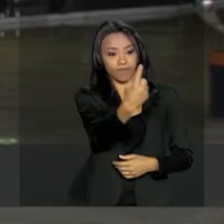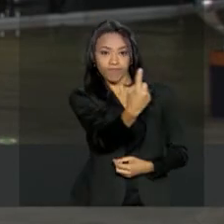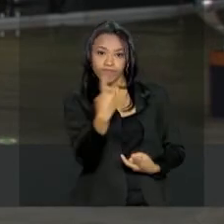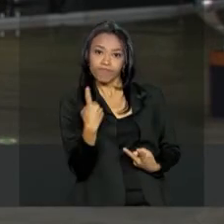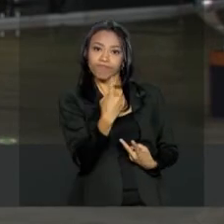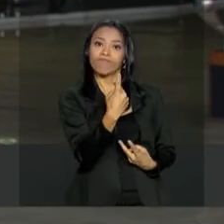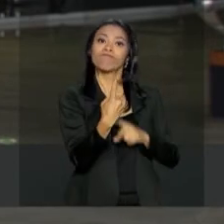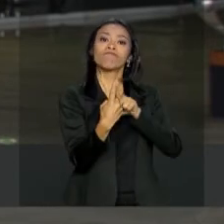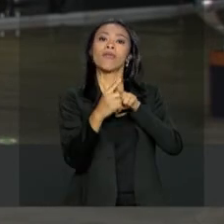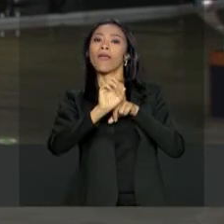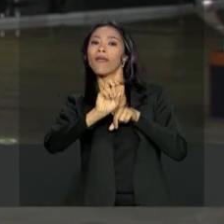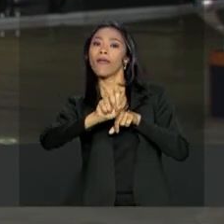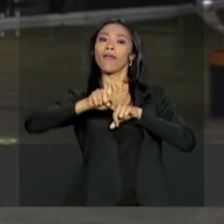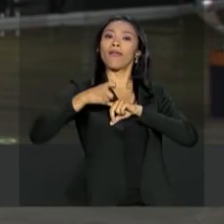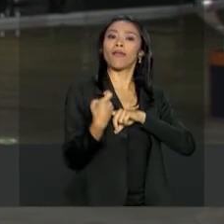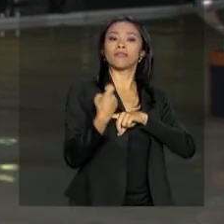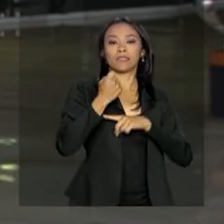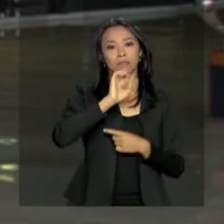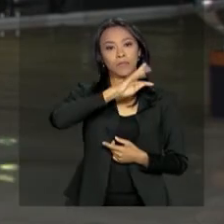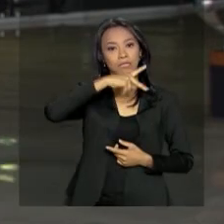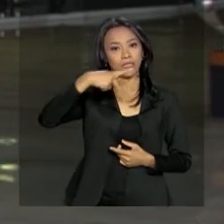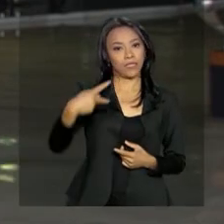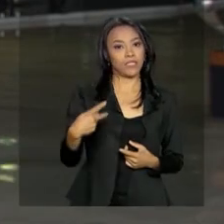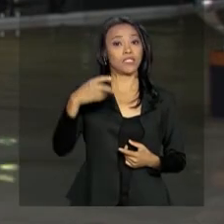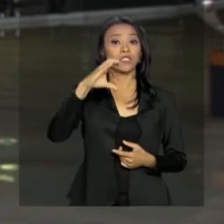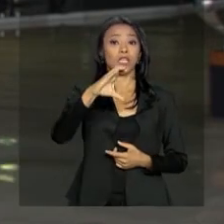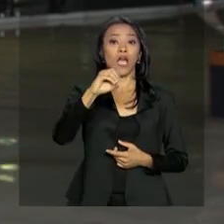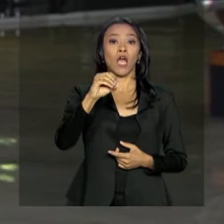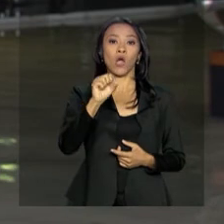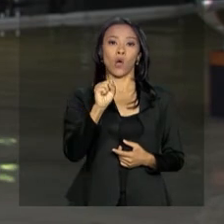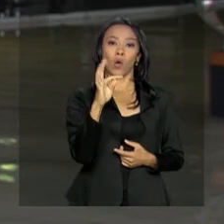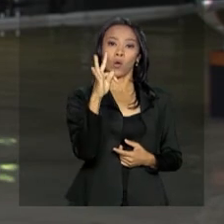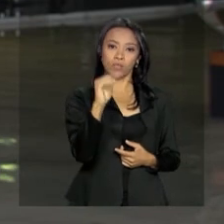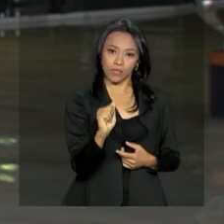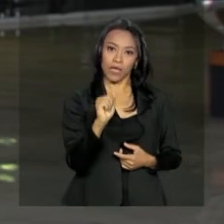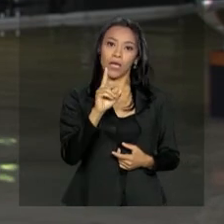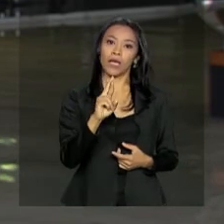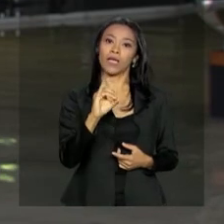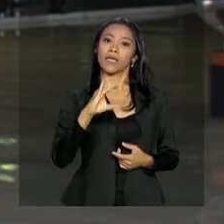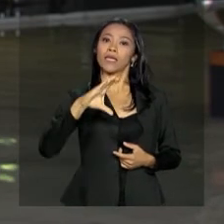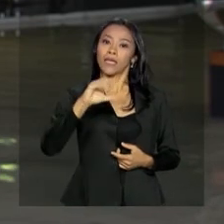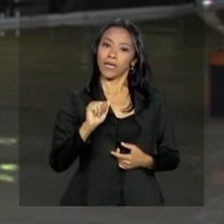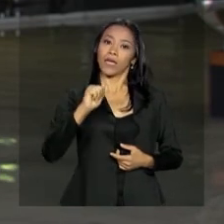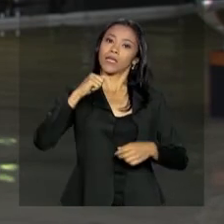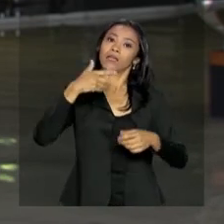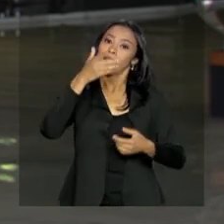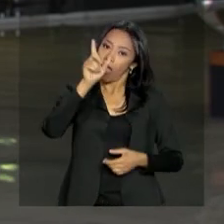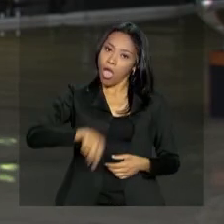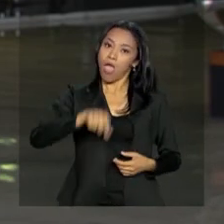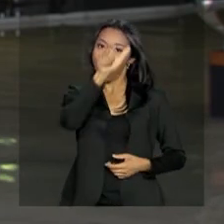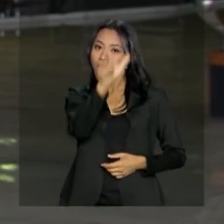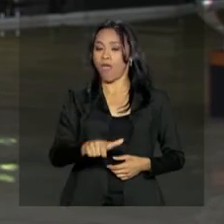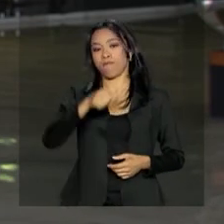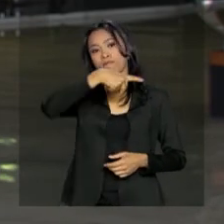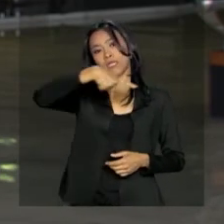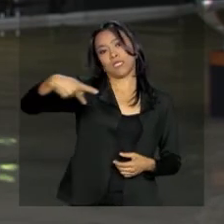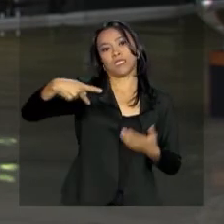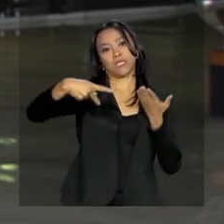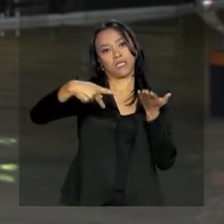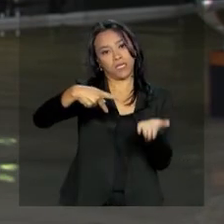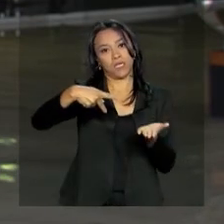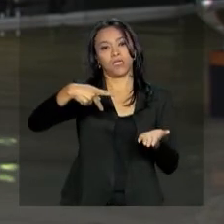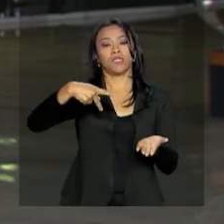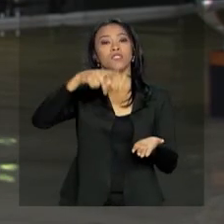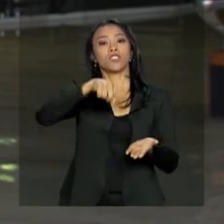a ex-presidente da Costa Rica, Laura Chinchilla, que é a atual presidente da Comissão de